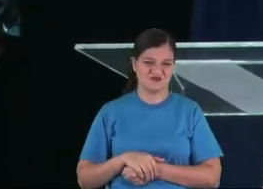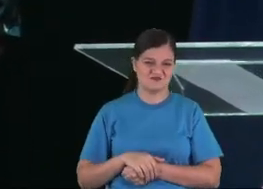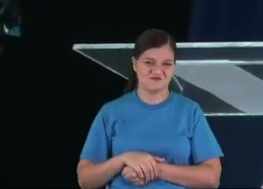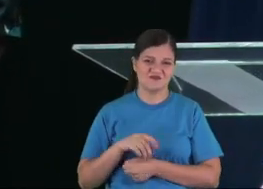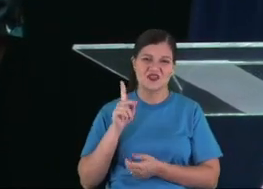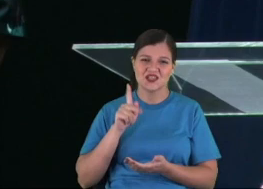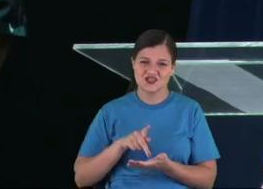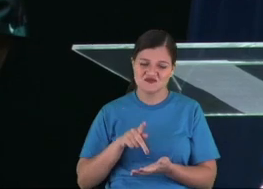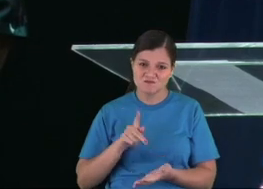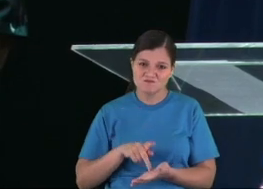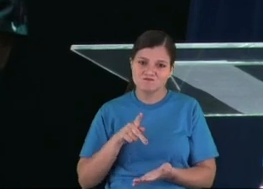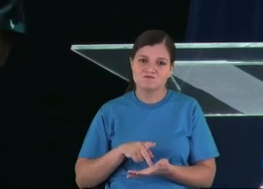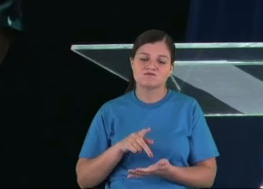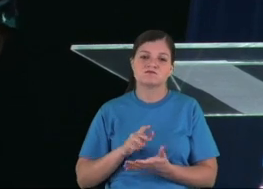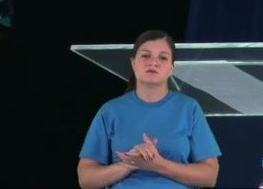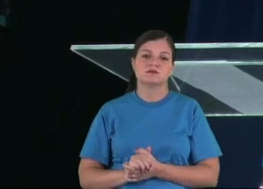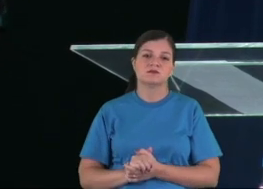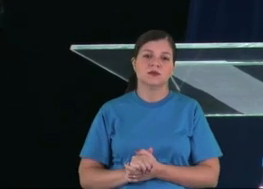literalmente,